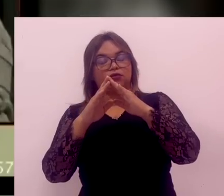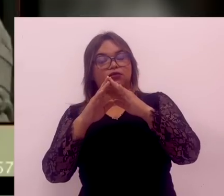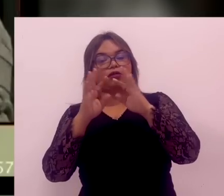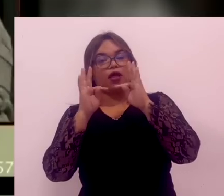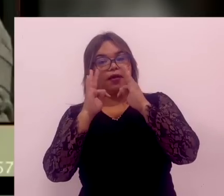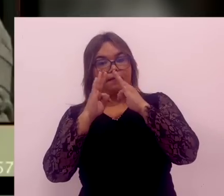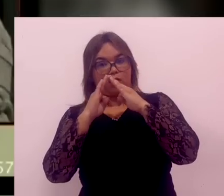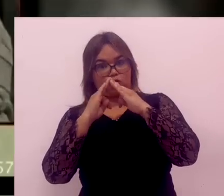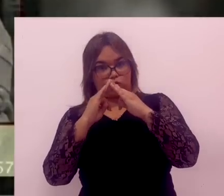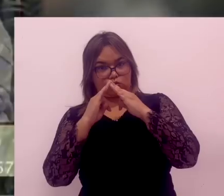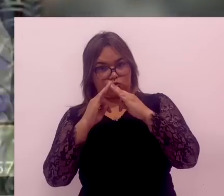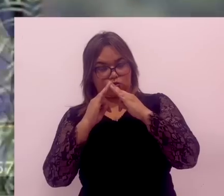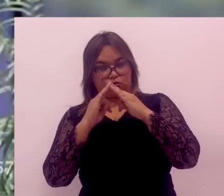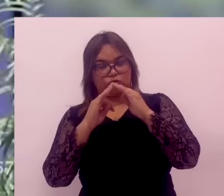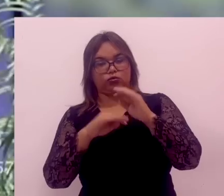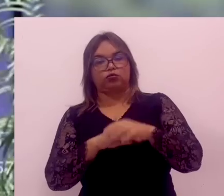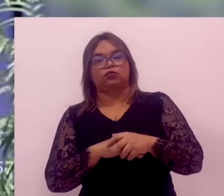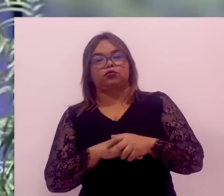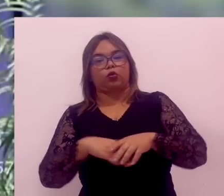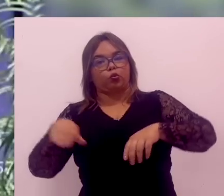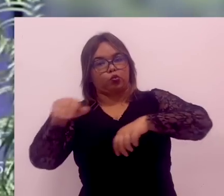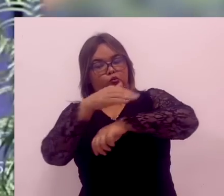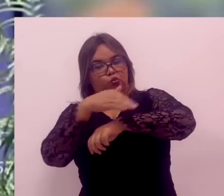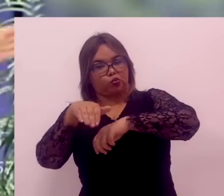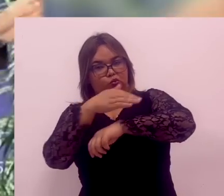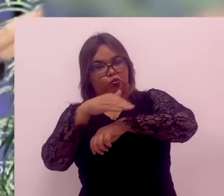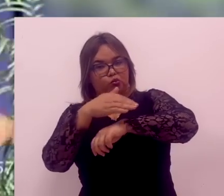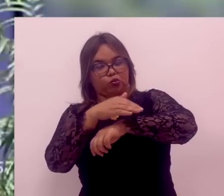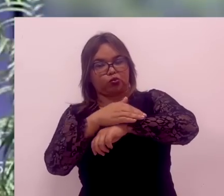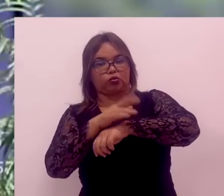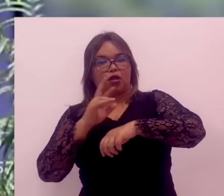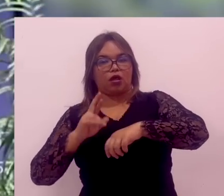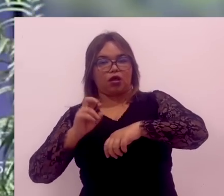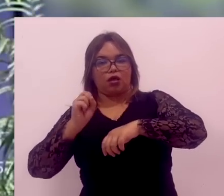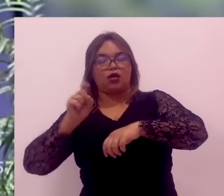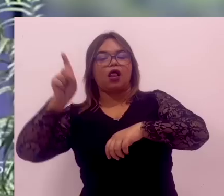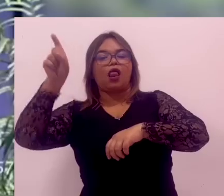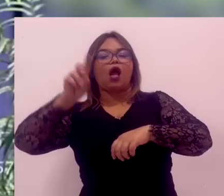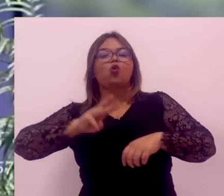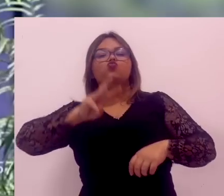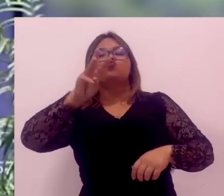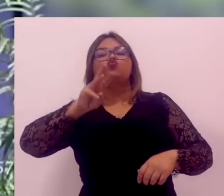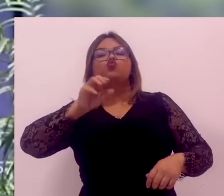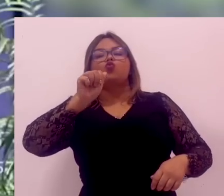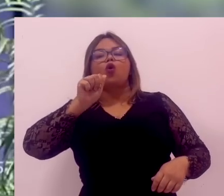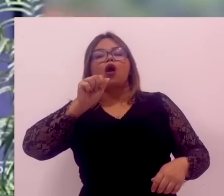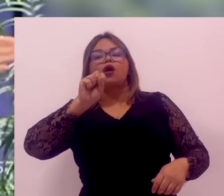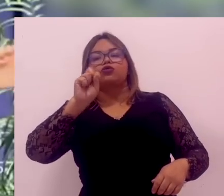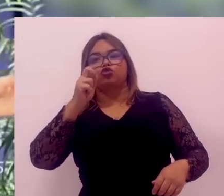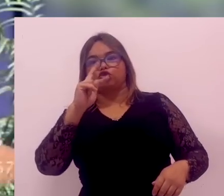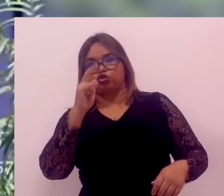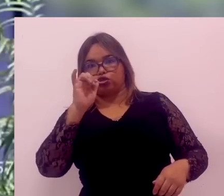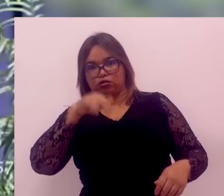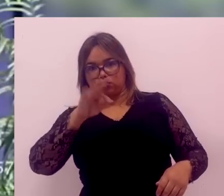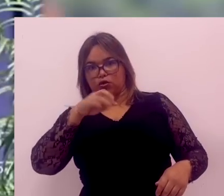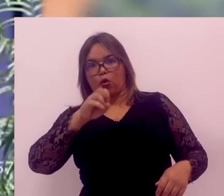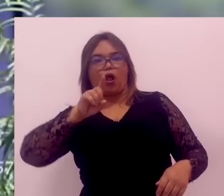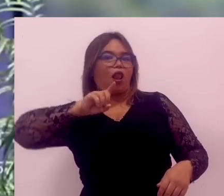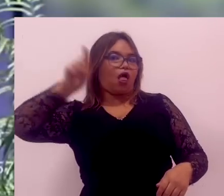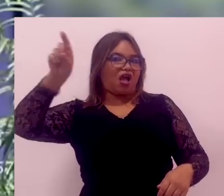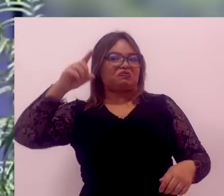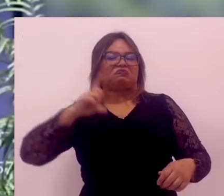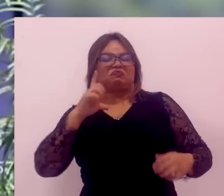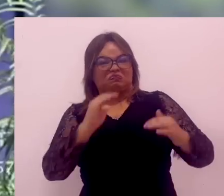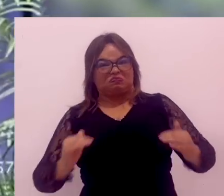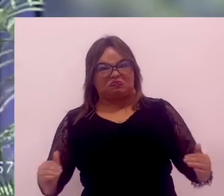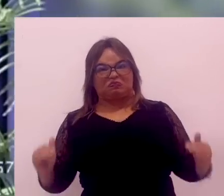R e S, em Washington, Distrito Federal. É aqui que os altos maçons se encontram. Todo o gabinete dos Estados Unidos se encontra